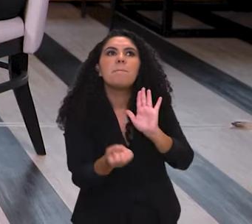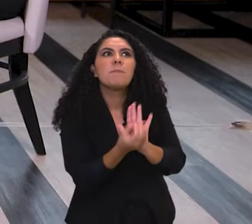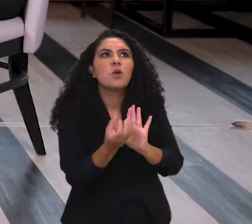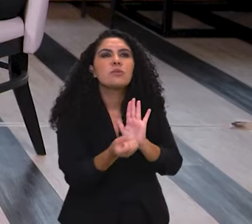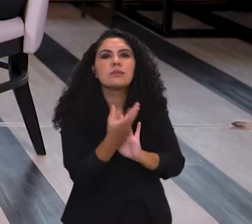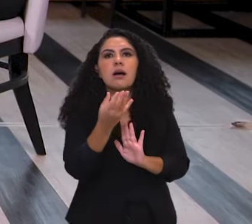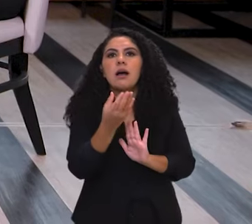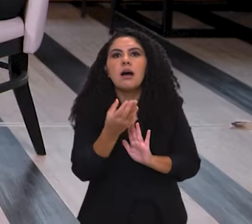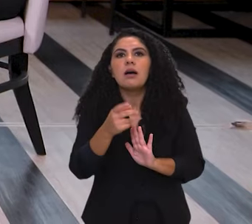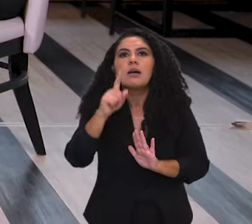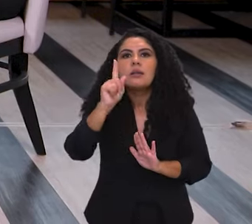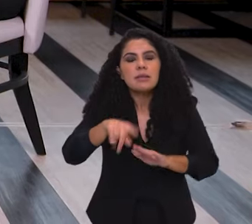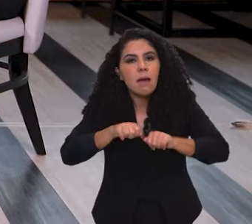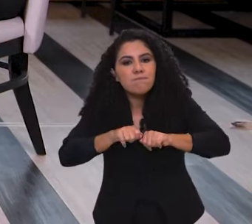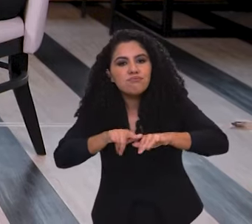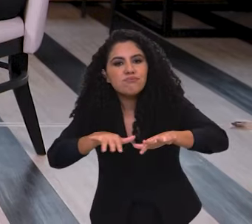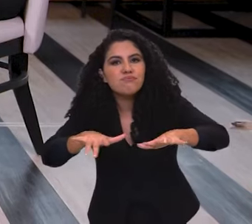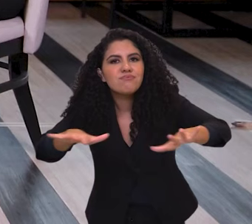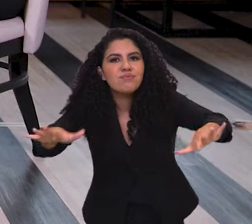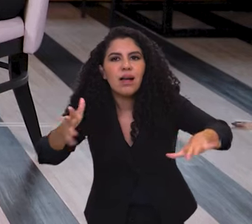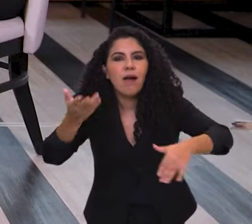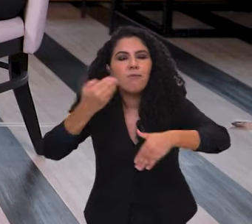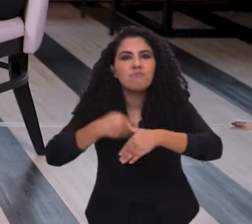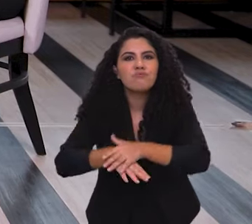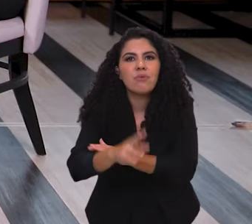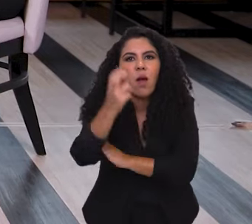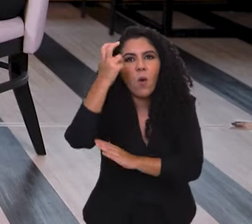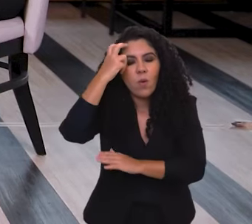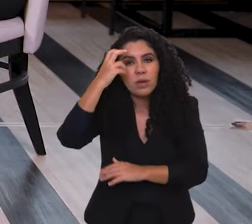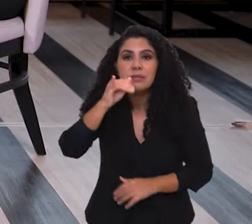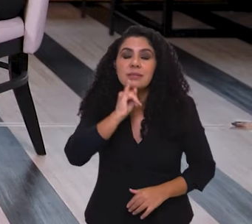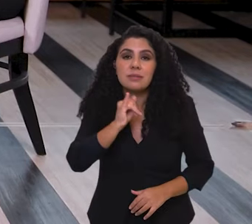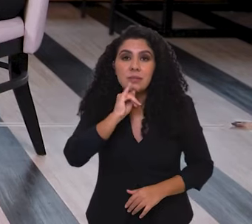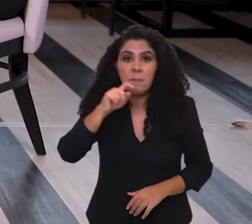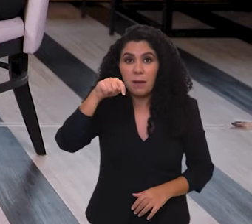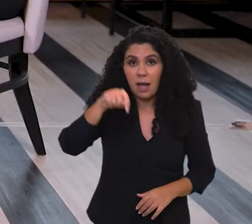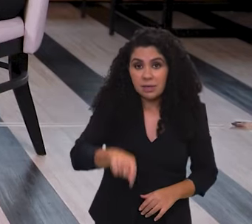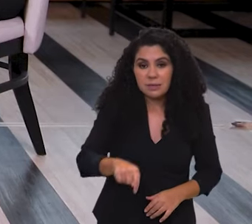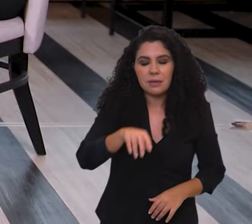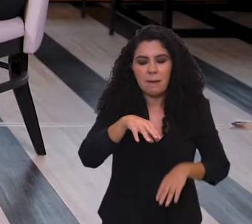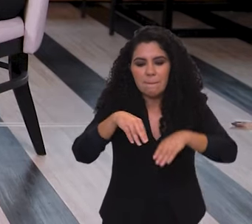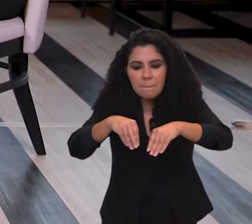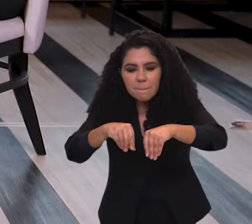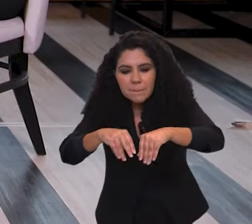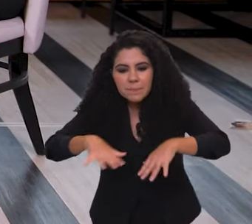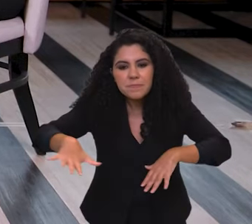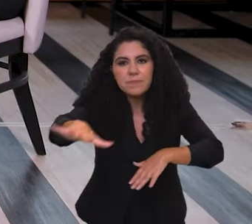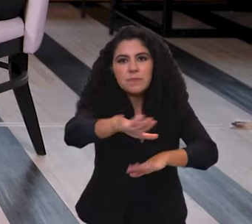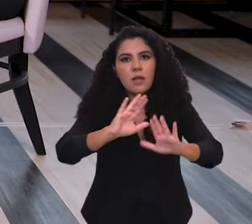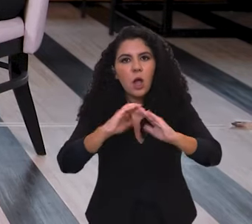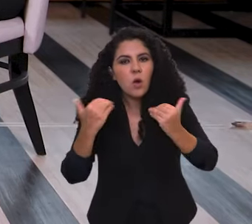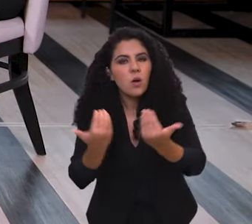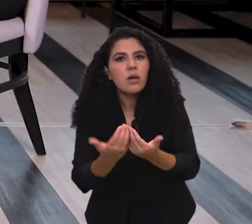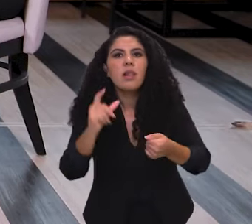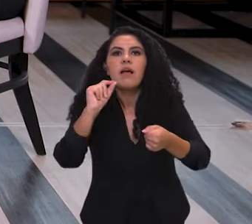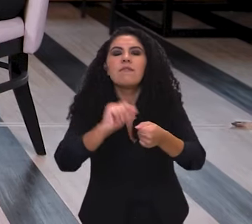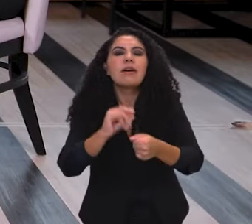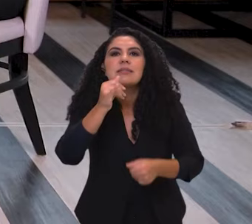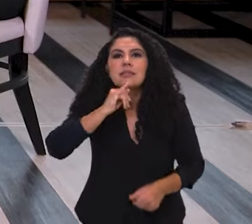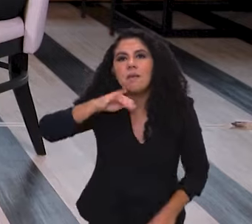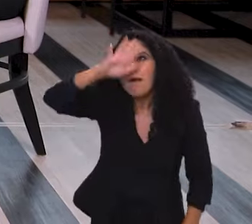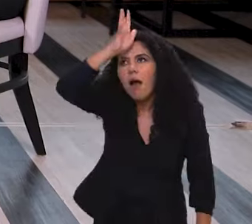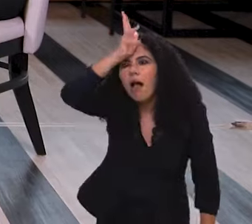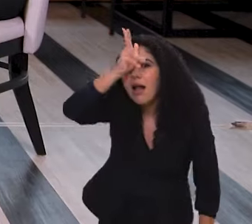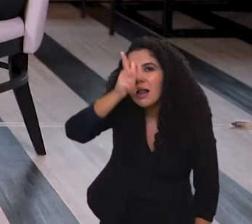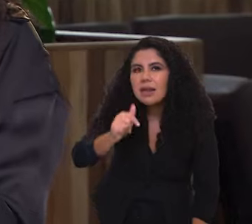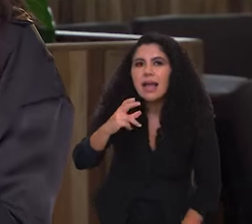produção que ela é muito disseminada culturalmente. Os nossos territórios, as nossas comunidades, elas produzem a